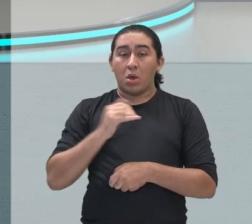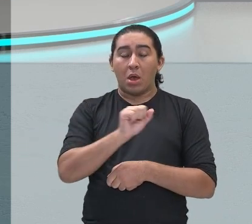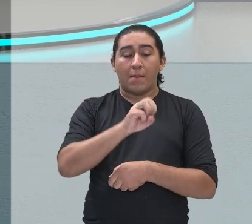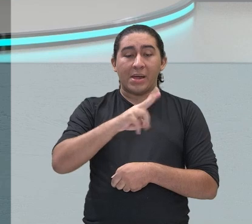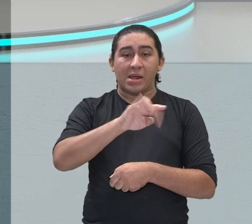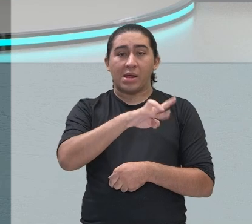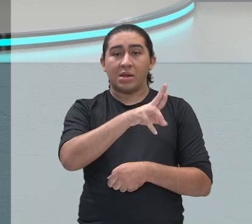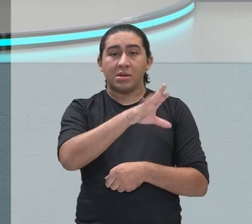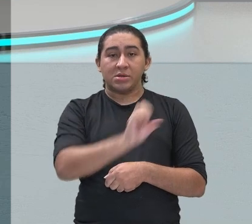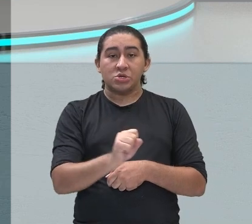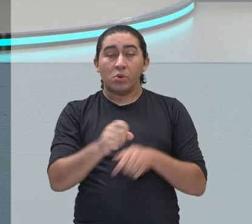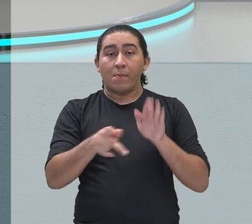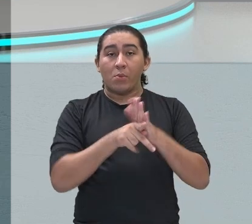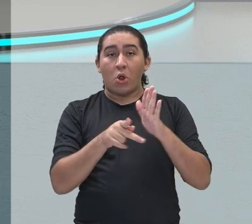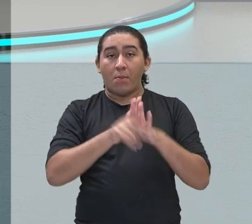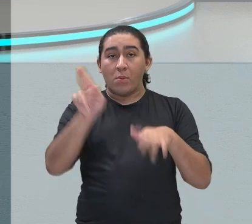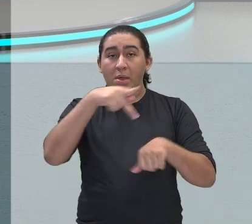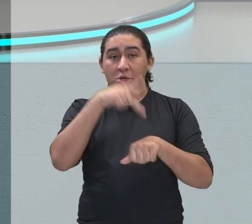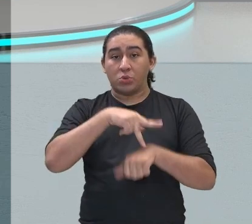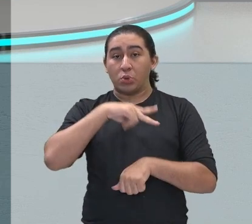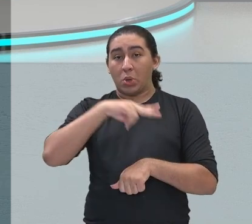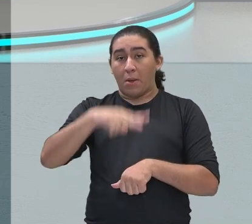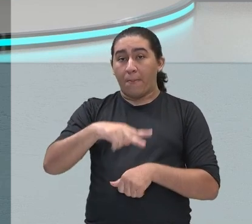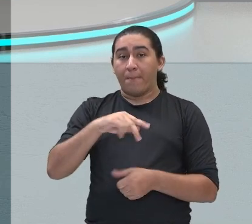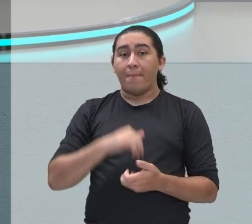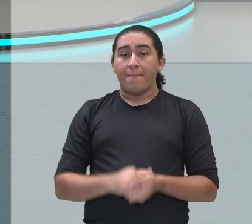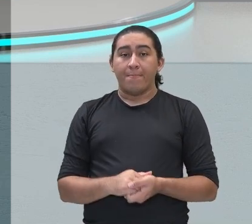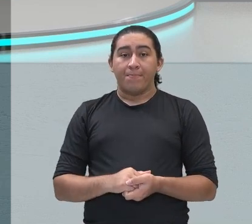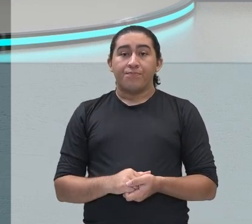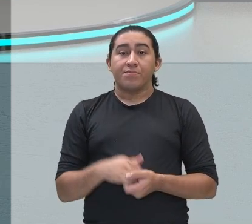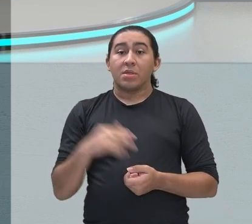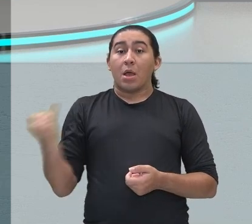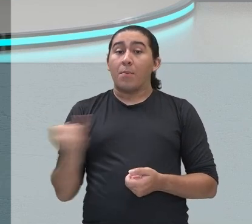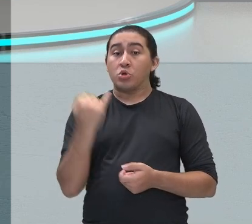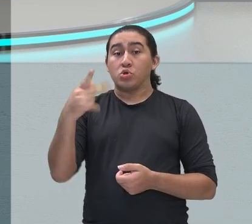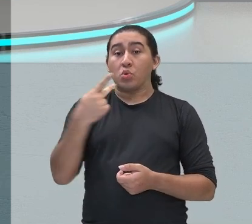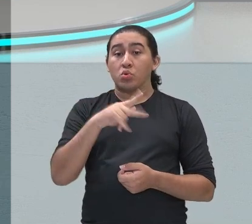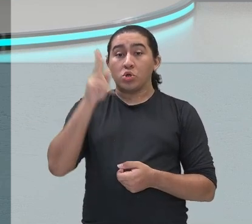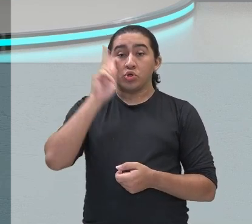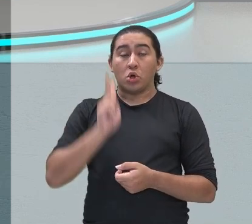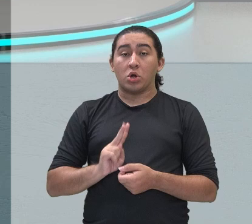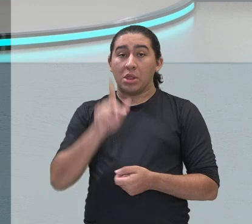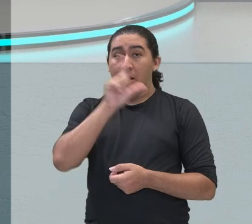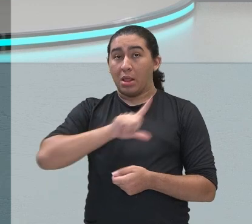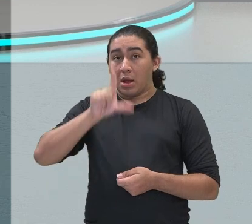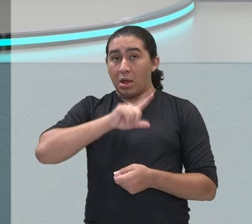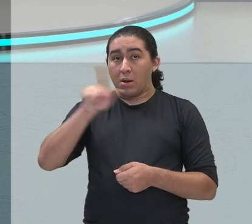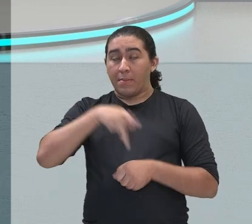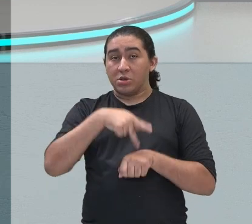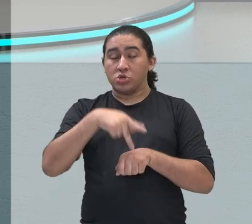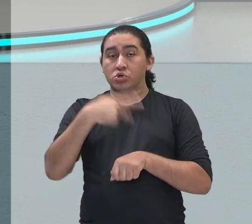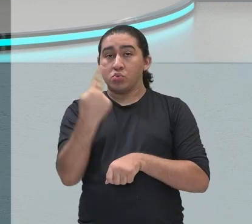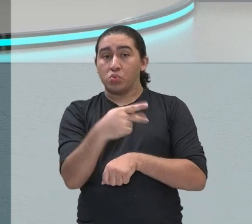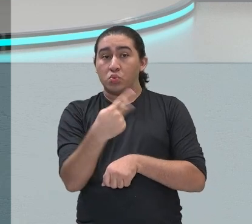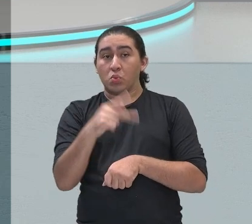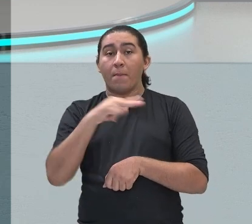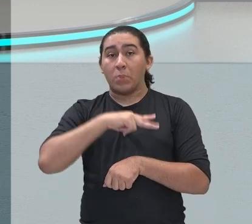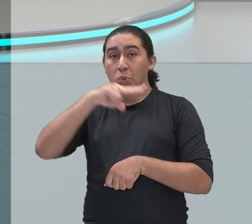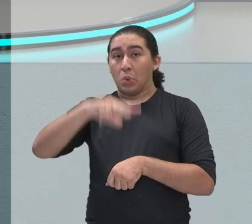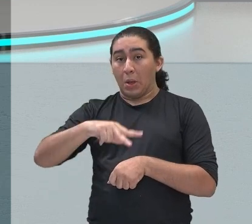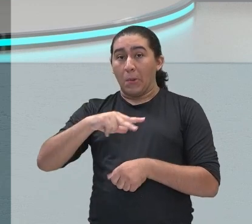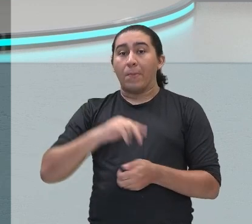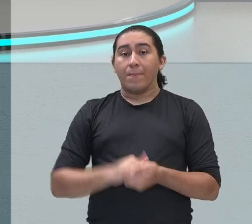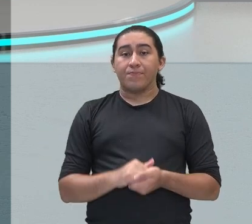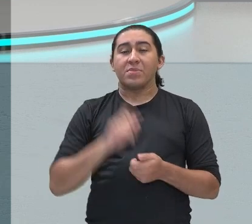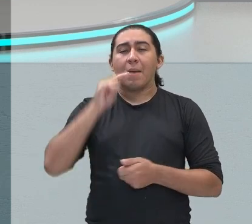do território português. Sua importância na história literária de seu país, de Portugal,